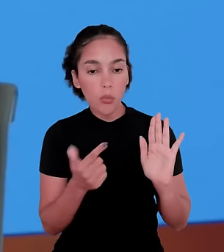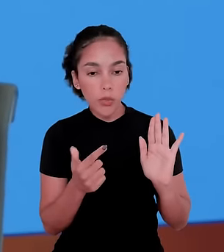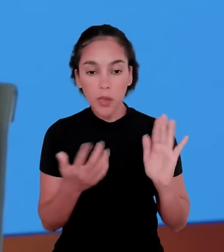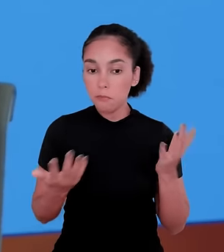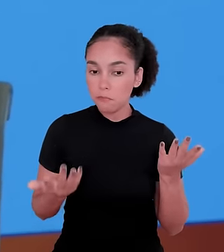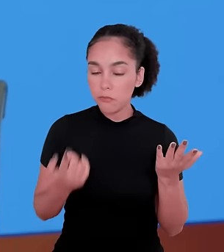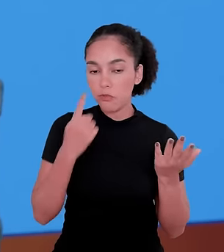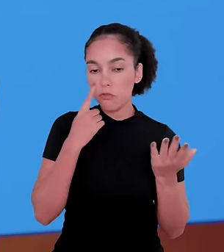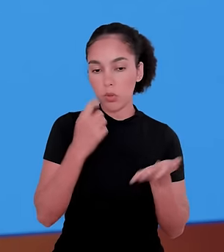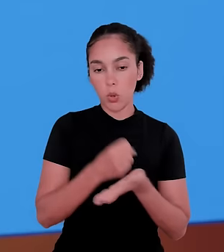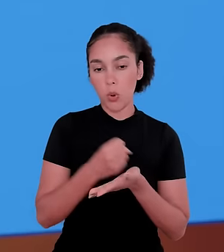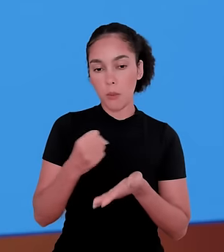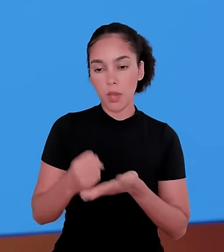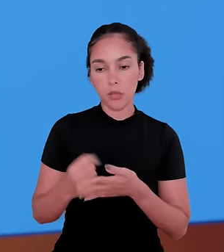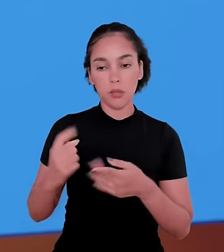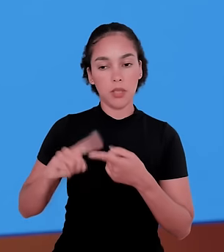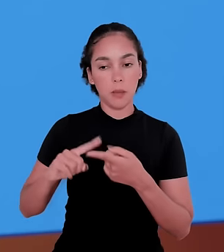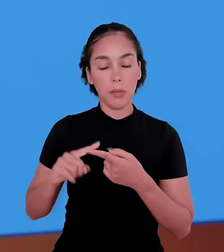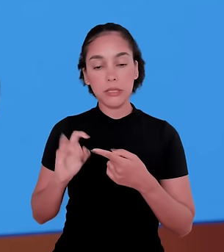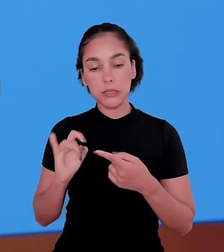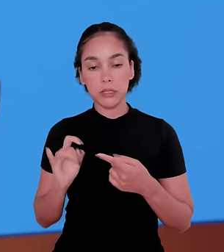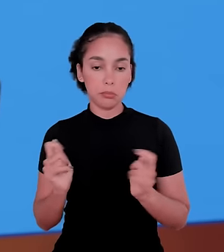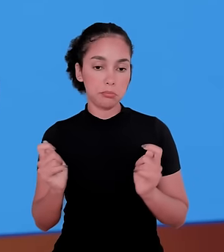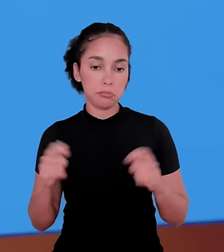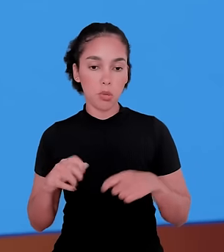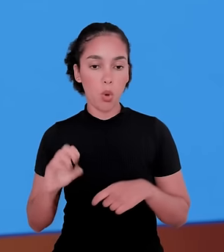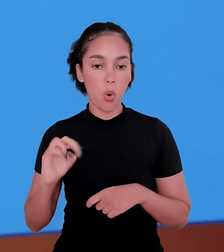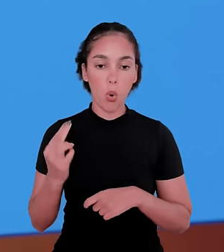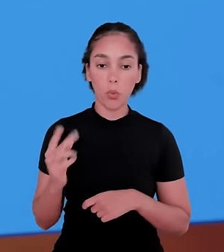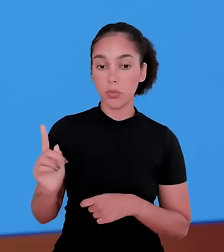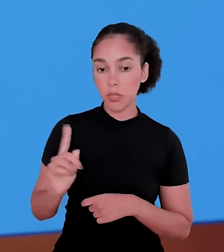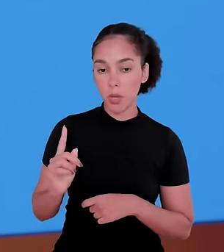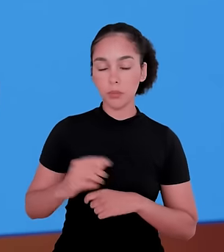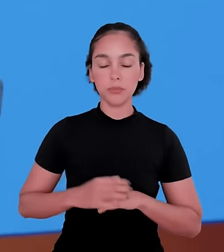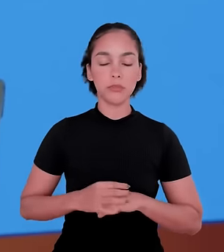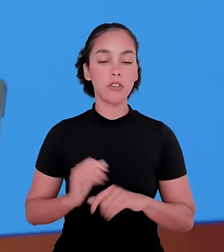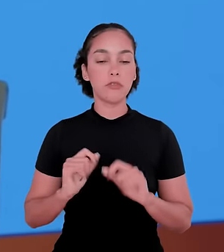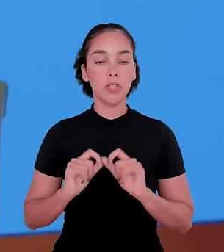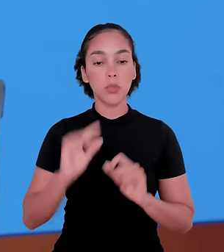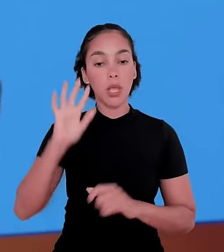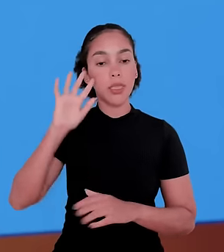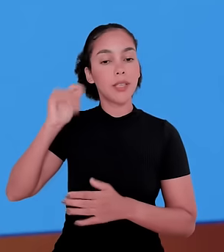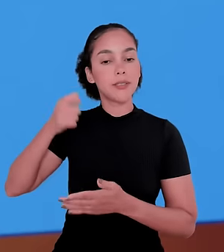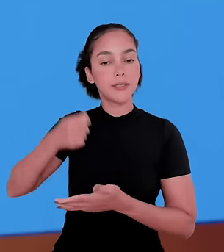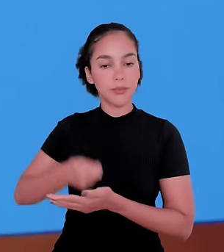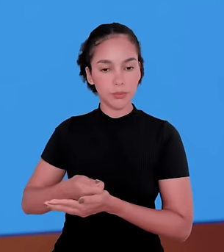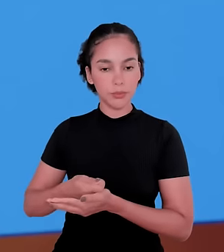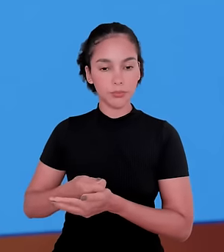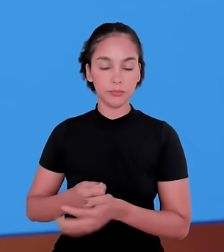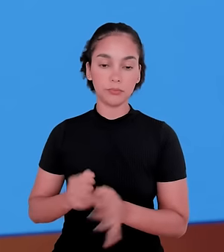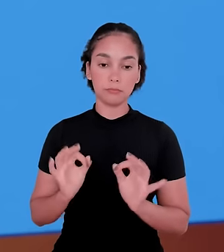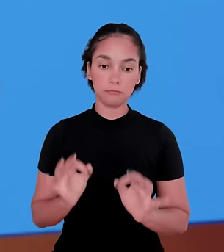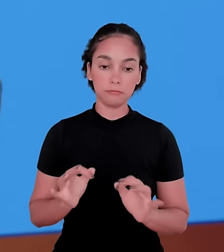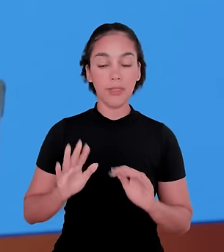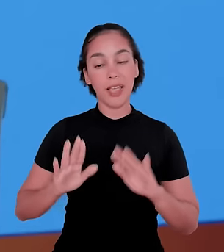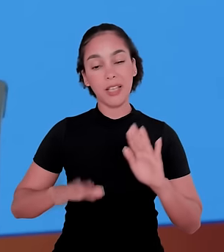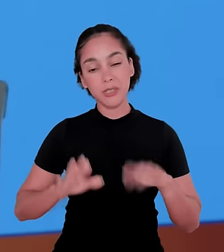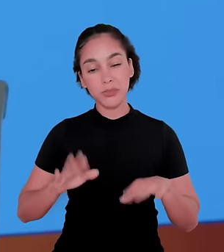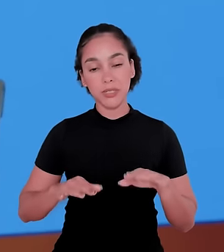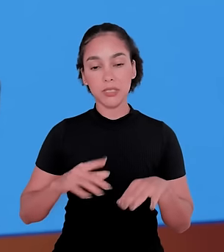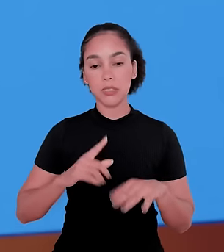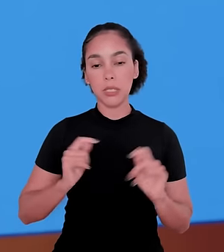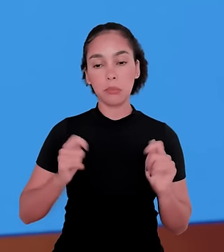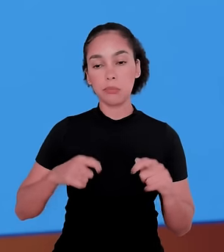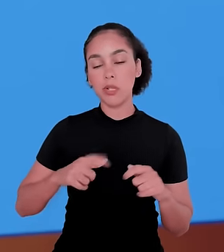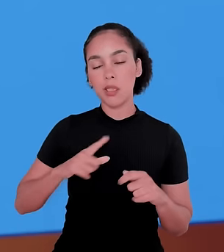olhar aquele documento de oposição se ele é se ele não é E vai fazer uma decisão tá Às vezes pode ter uma